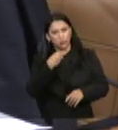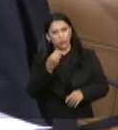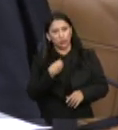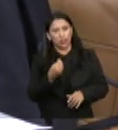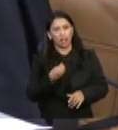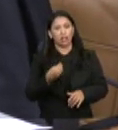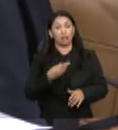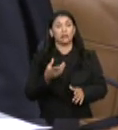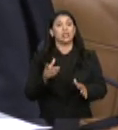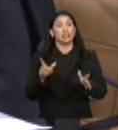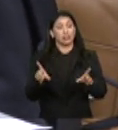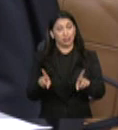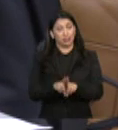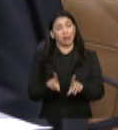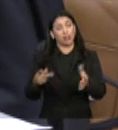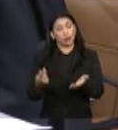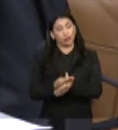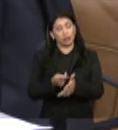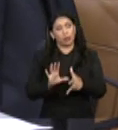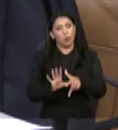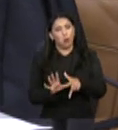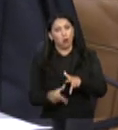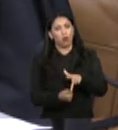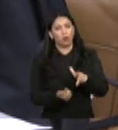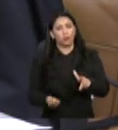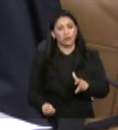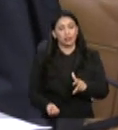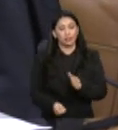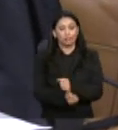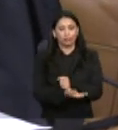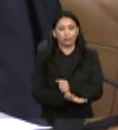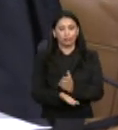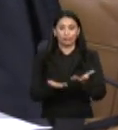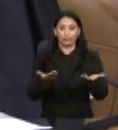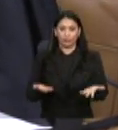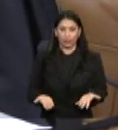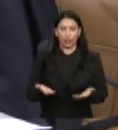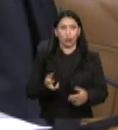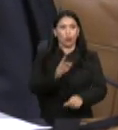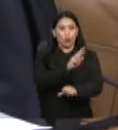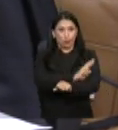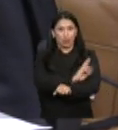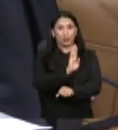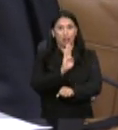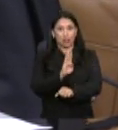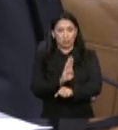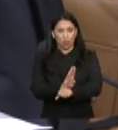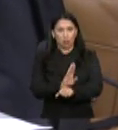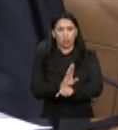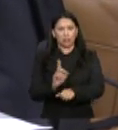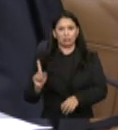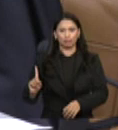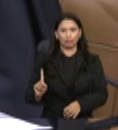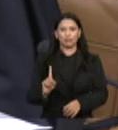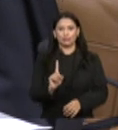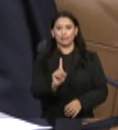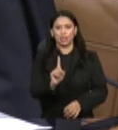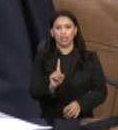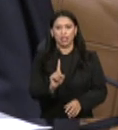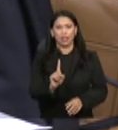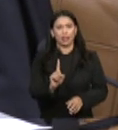também pela corrupção exatamente por isso Rui é presentemente mais notável que